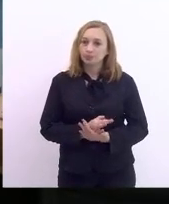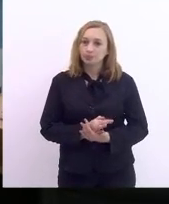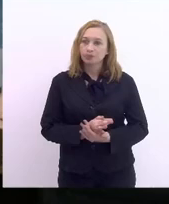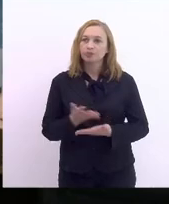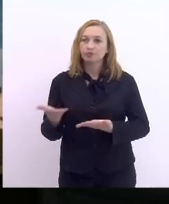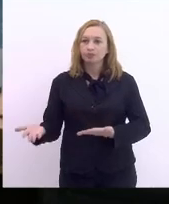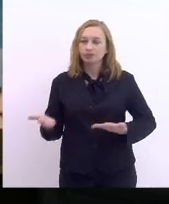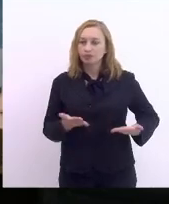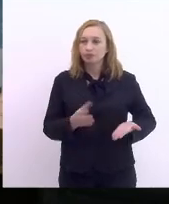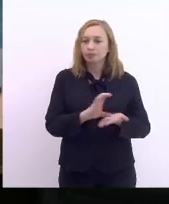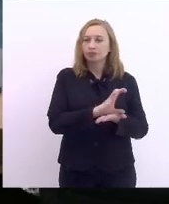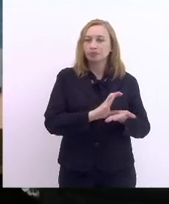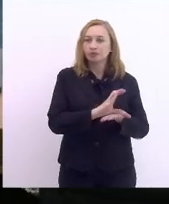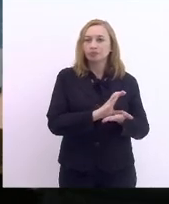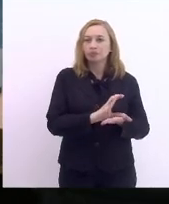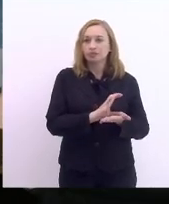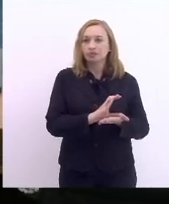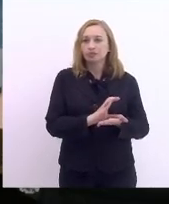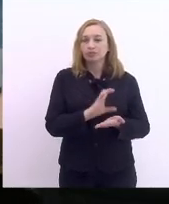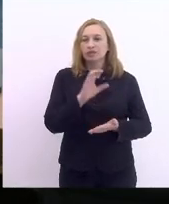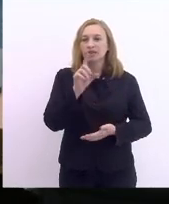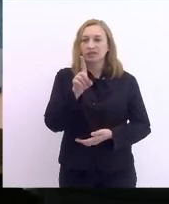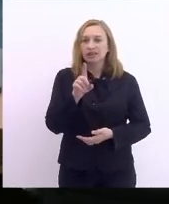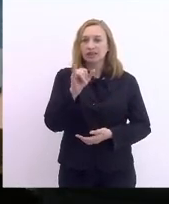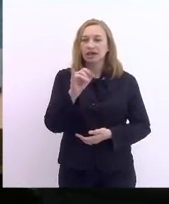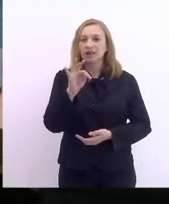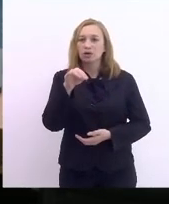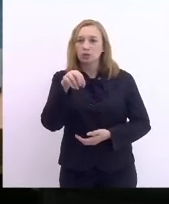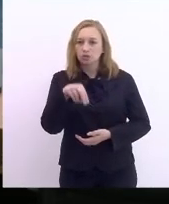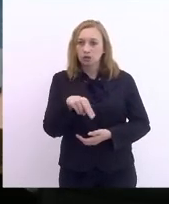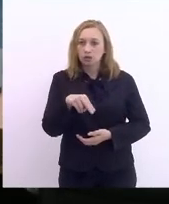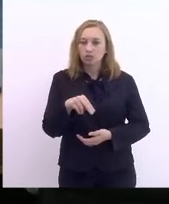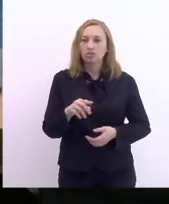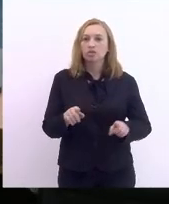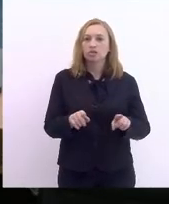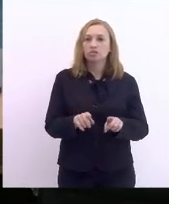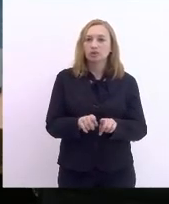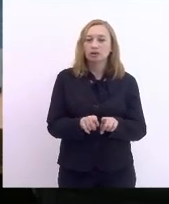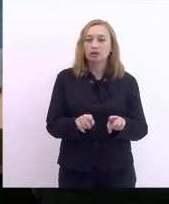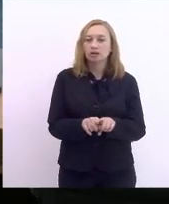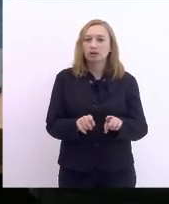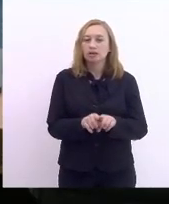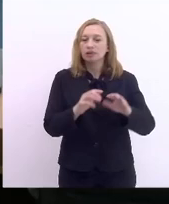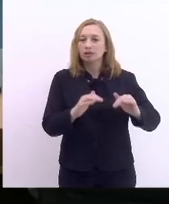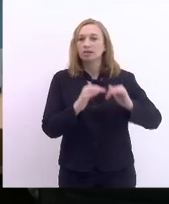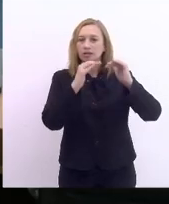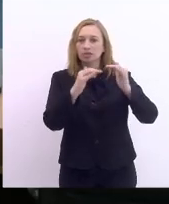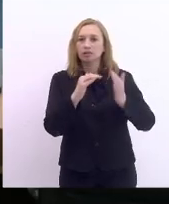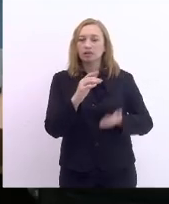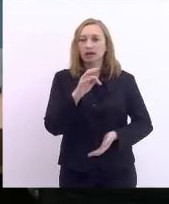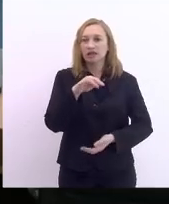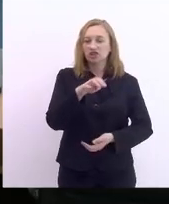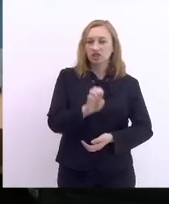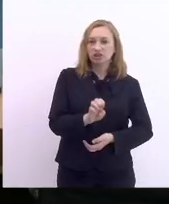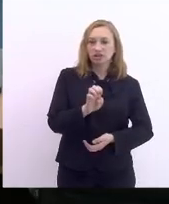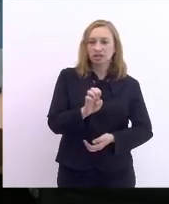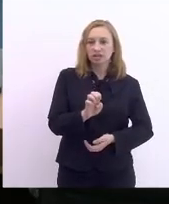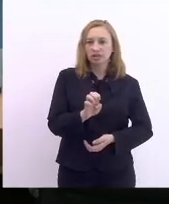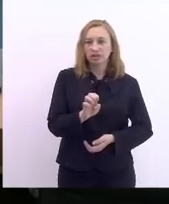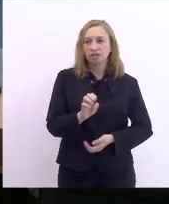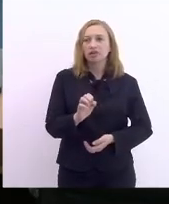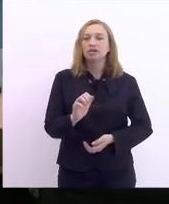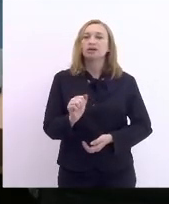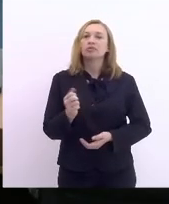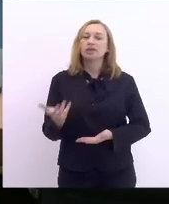e convidamos o conselheiro titular da Hilton Machado e o conselheiro suplente Alexandre bem ter da Costa